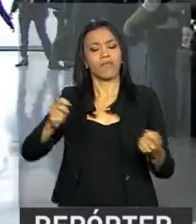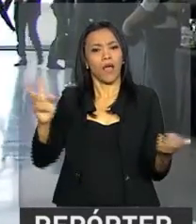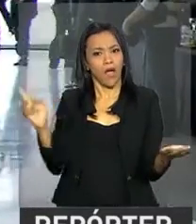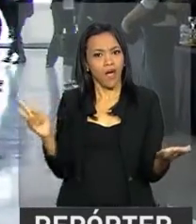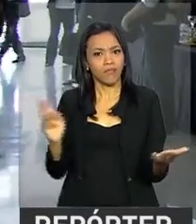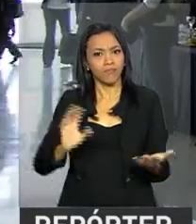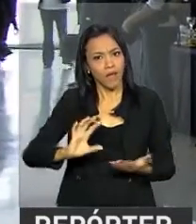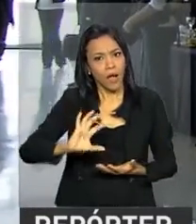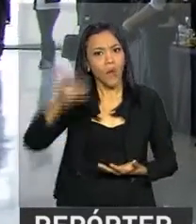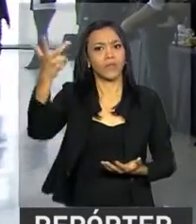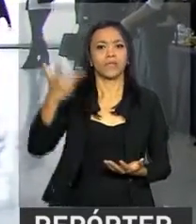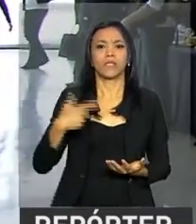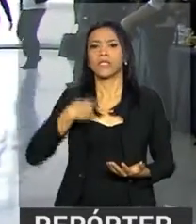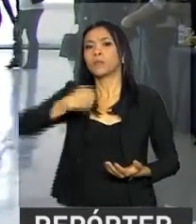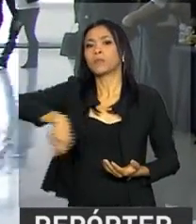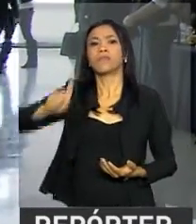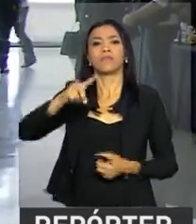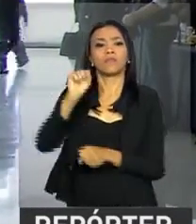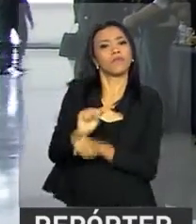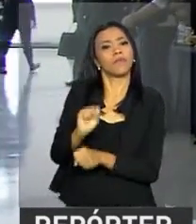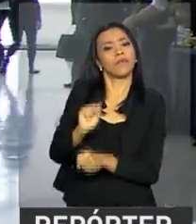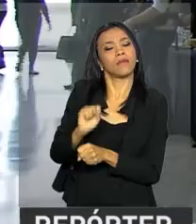sem esperar,